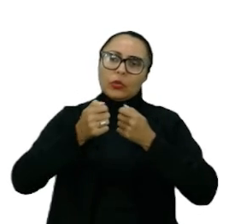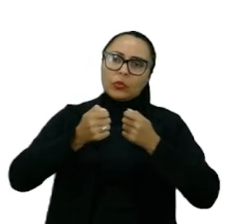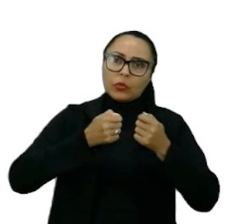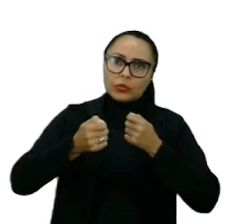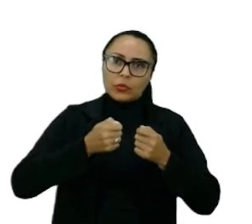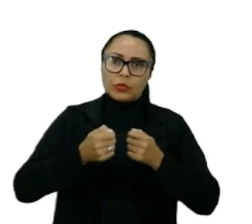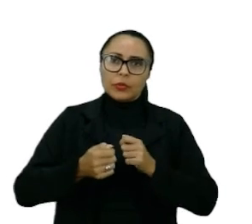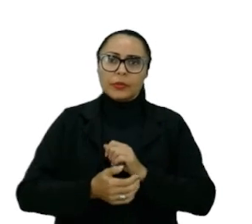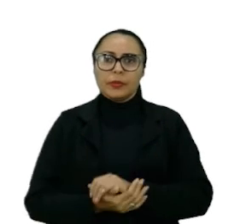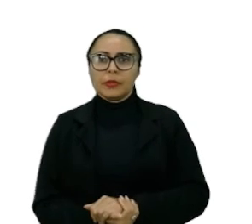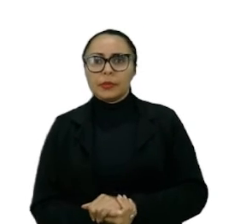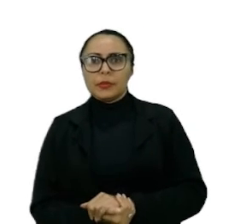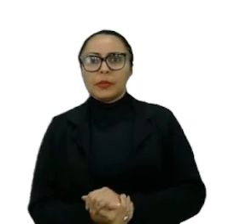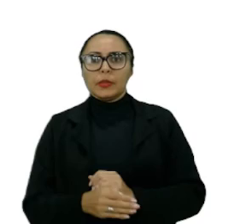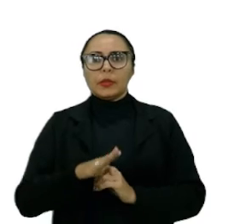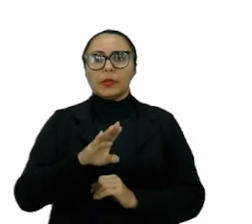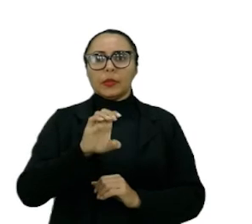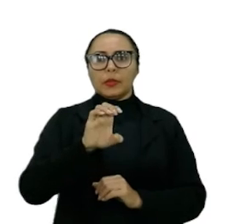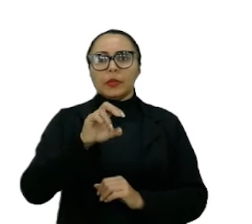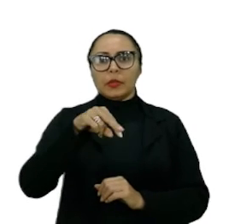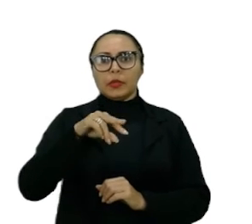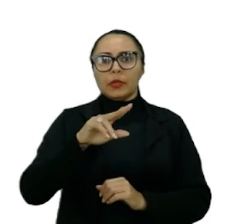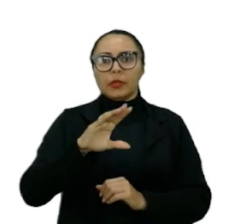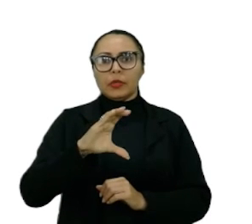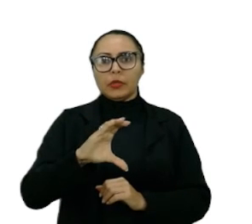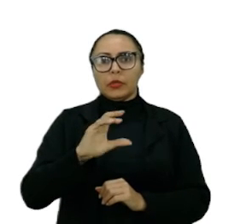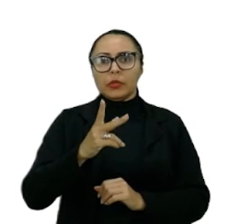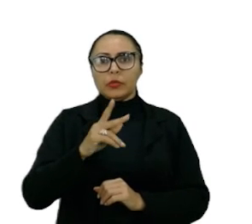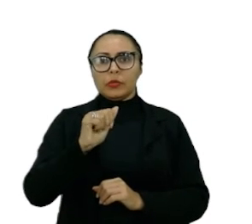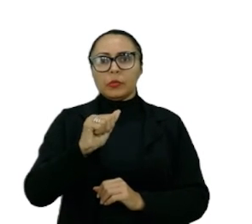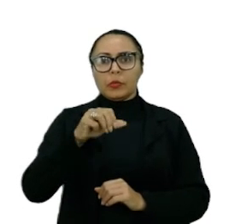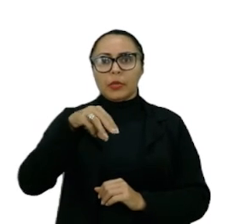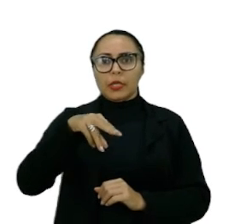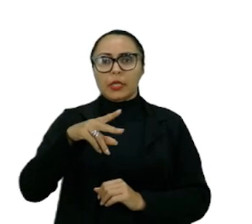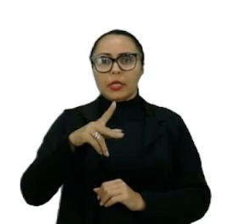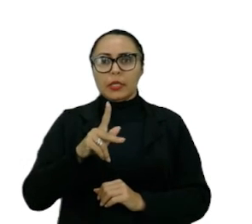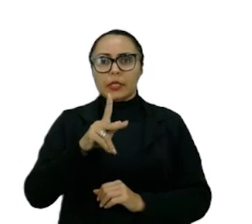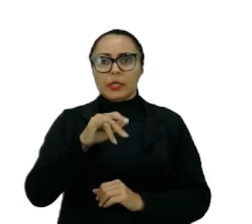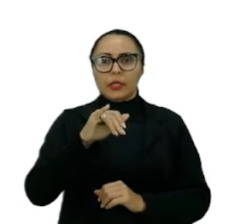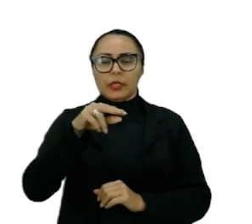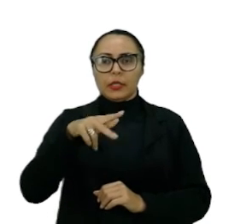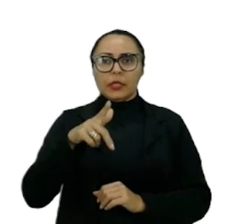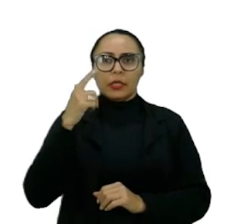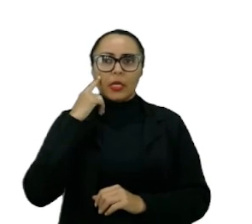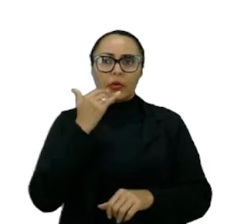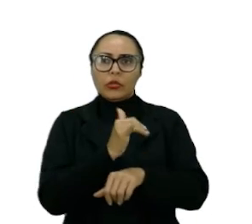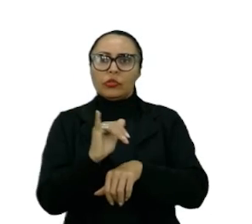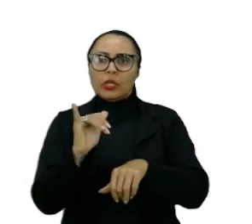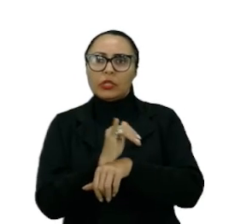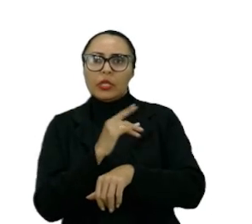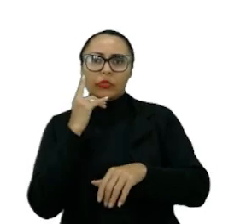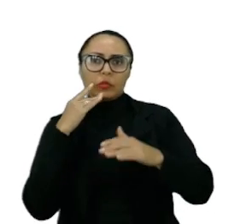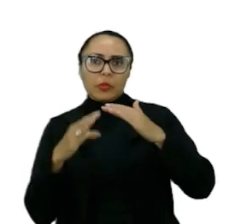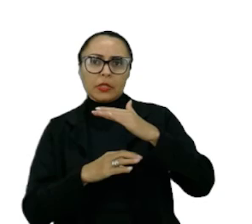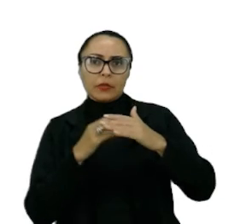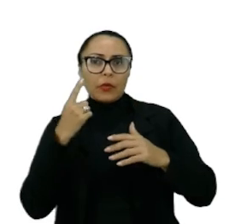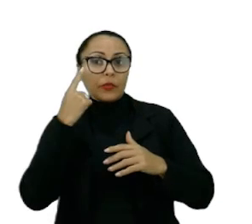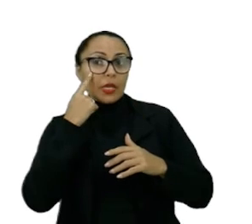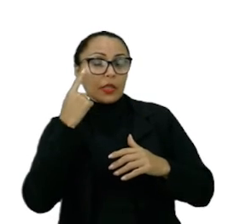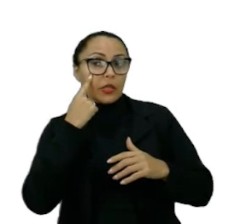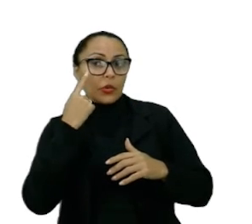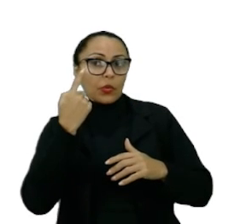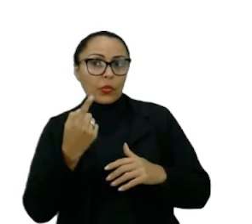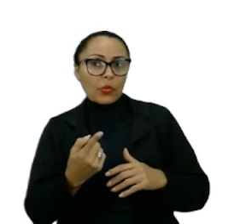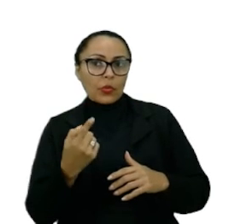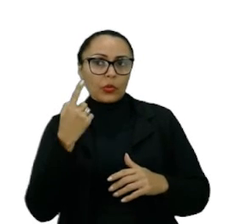o benchmarking. É uma estratégia empresarial de observar ou ficar de olho como a